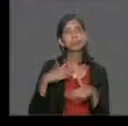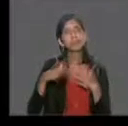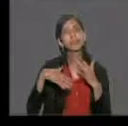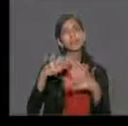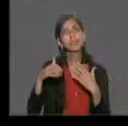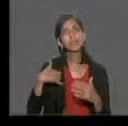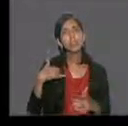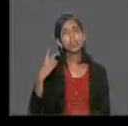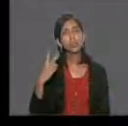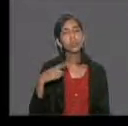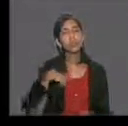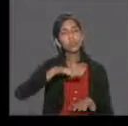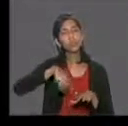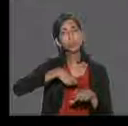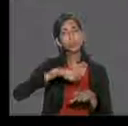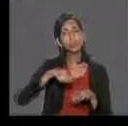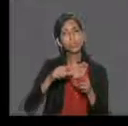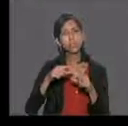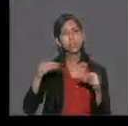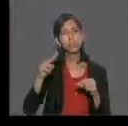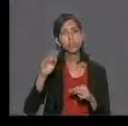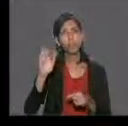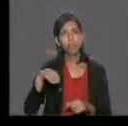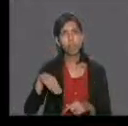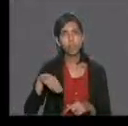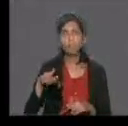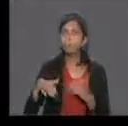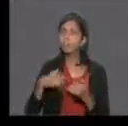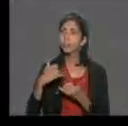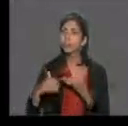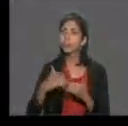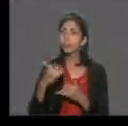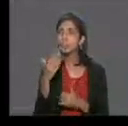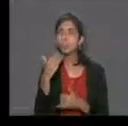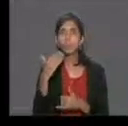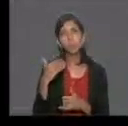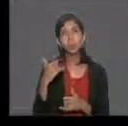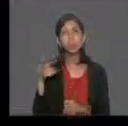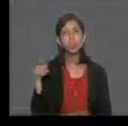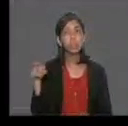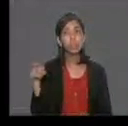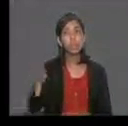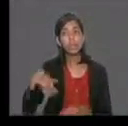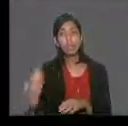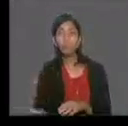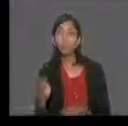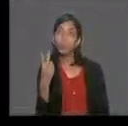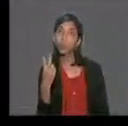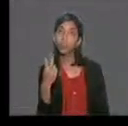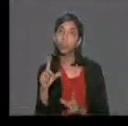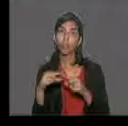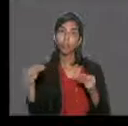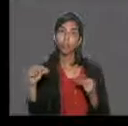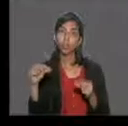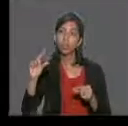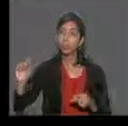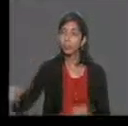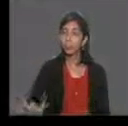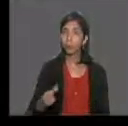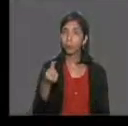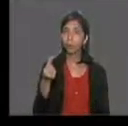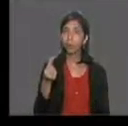desde o início da vida da Ana Clara, desde a gestação, né, mas desde o início da vida dela, e ela não conheceu nem chupeta